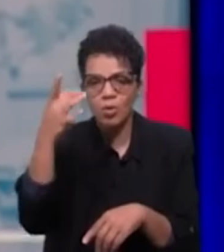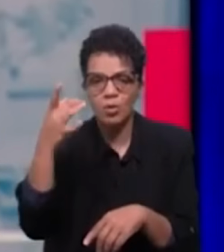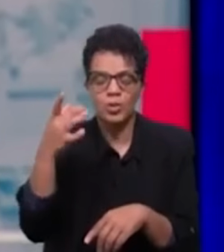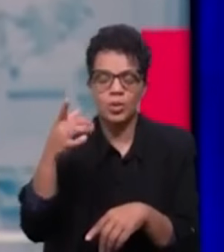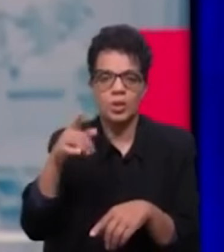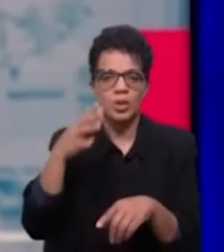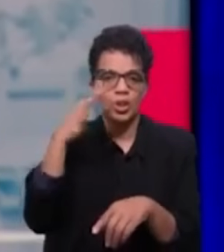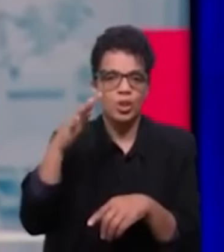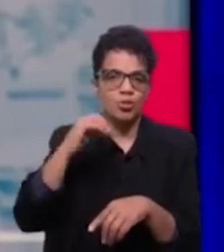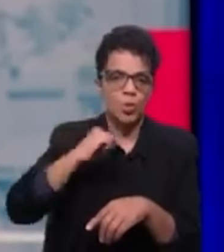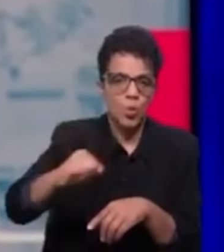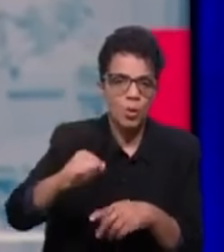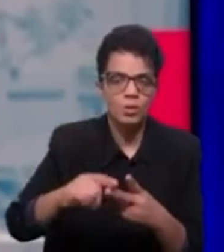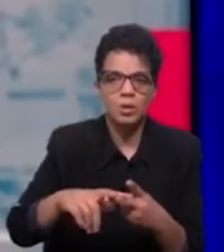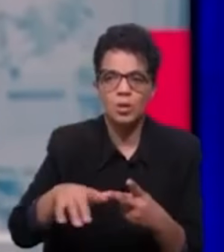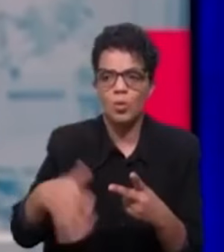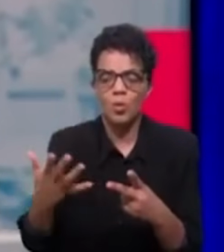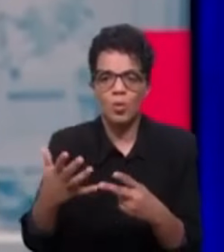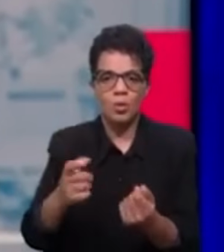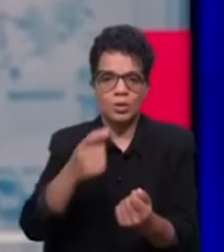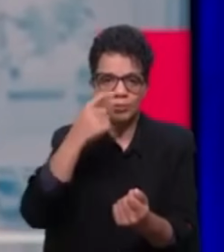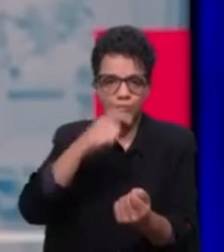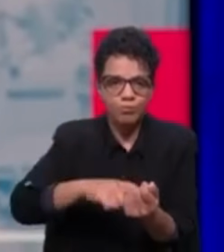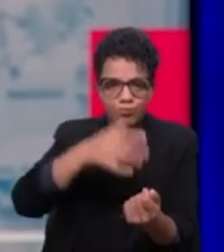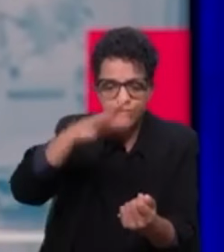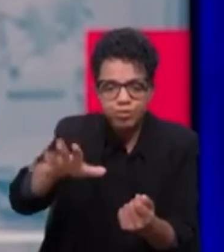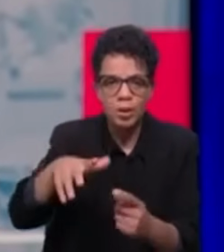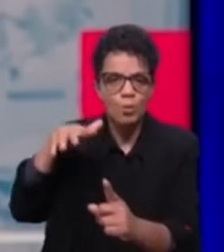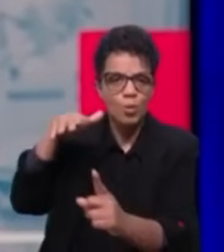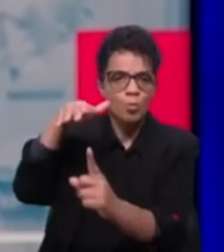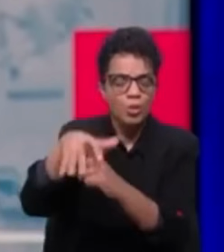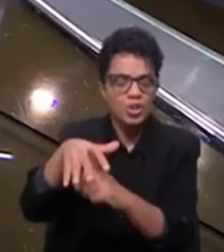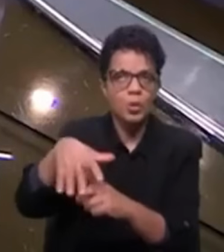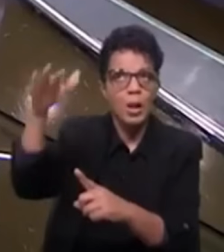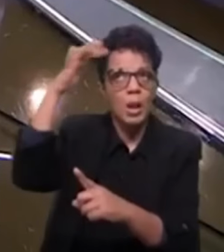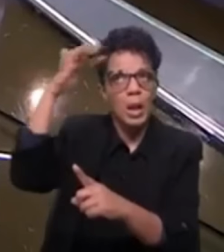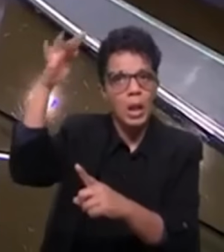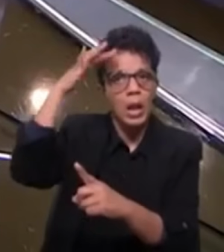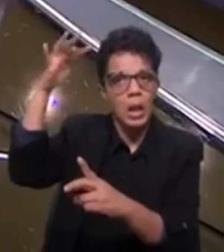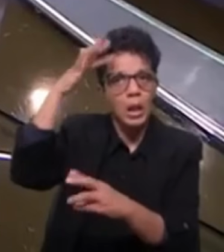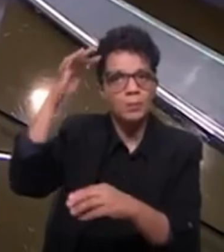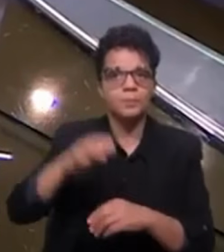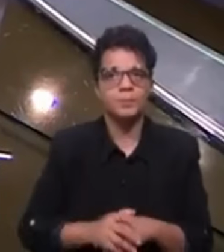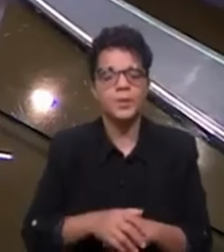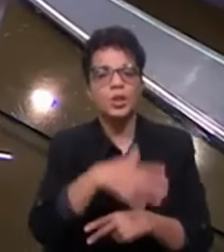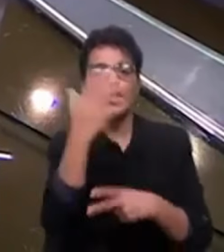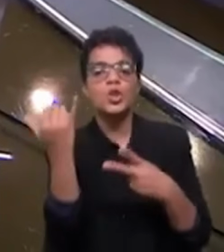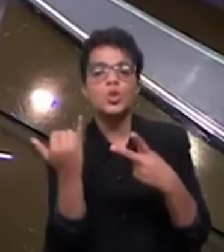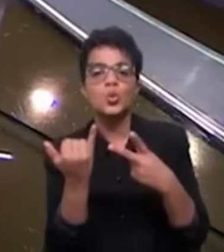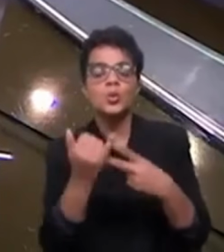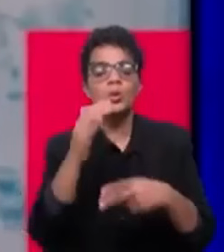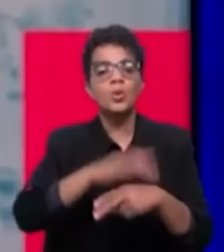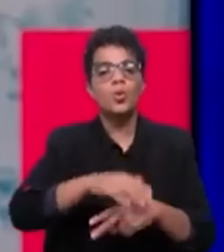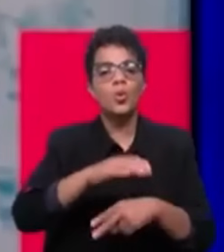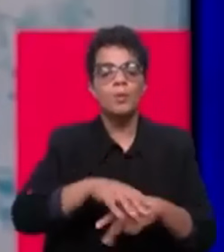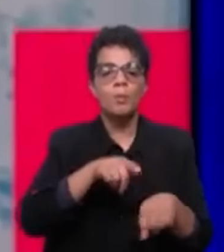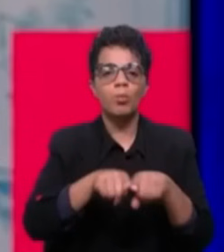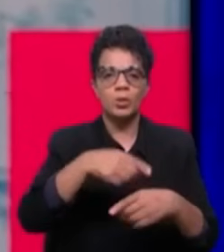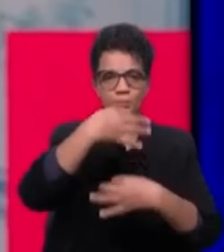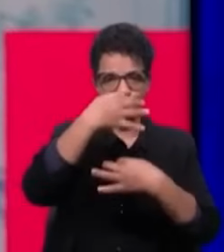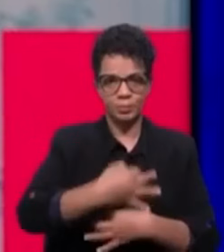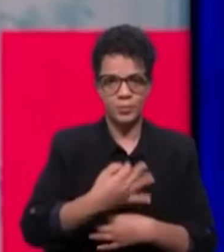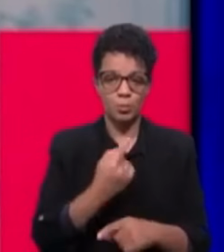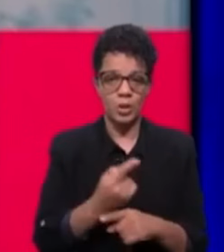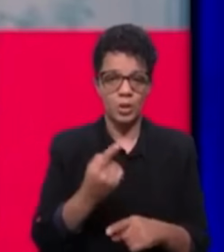xenófobas racistas populistas excessivamente demagógicas uma segunda razão por uma questão de deficiência política porque